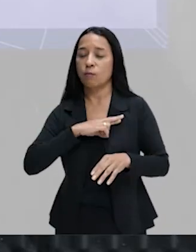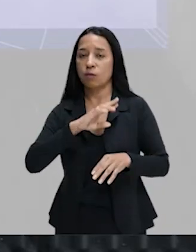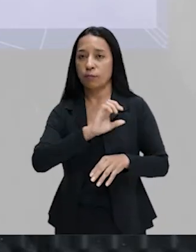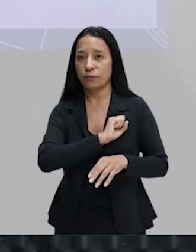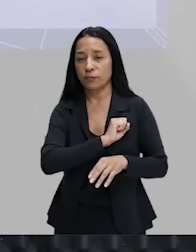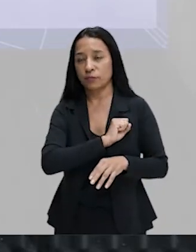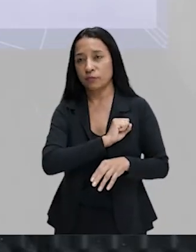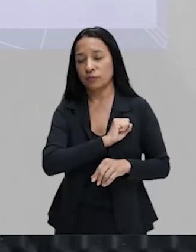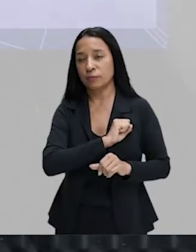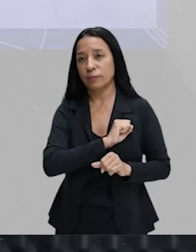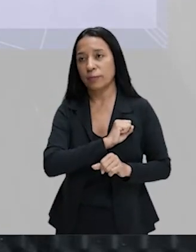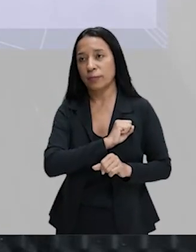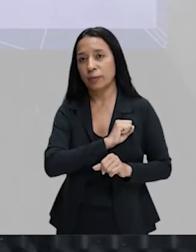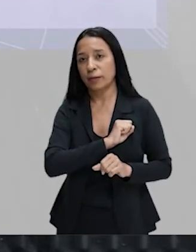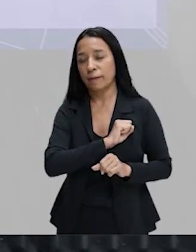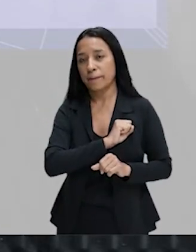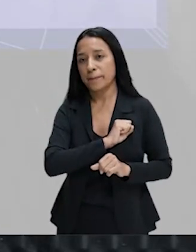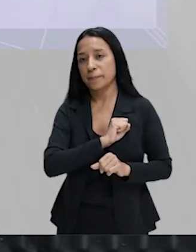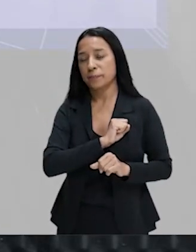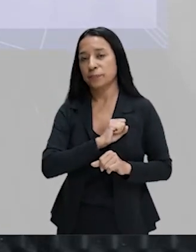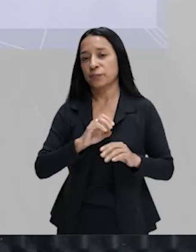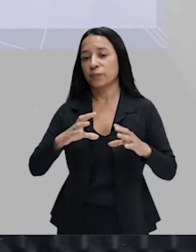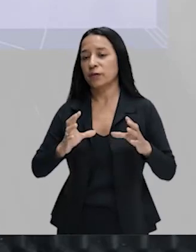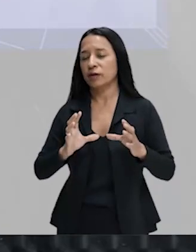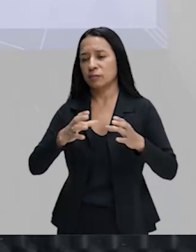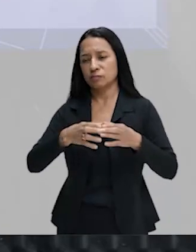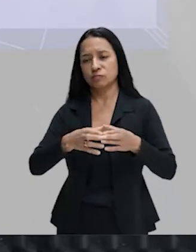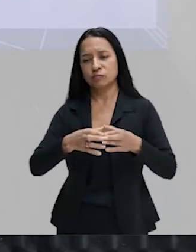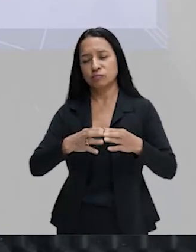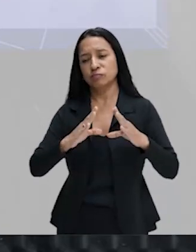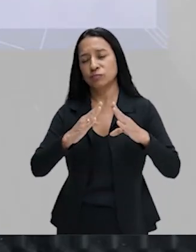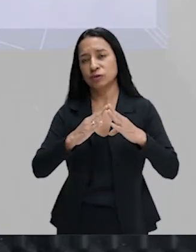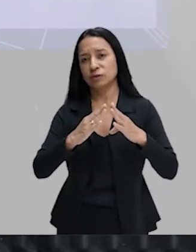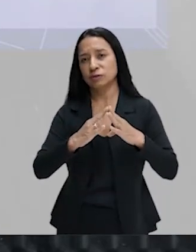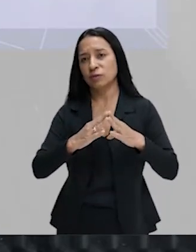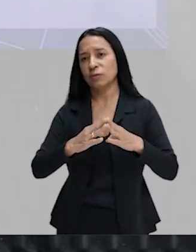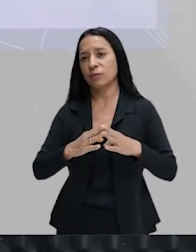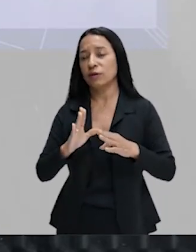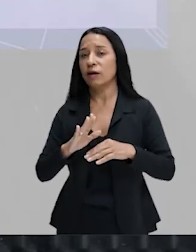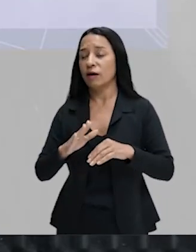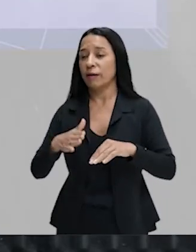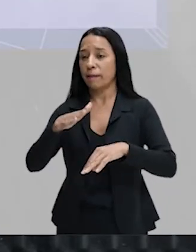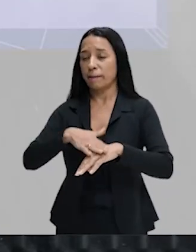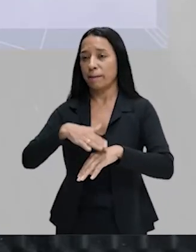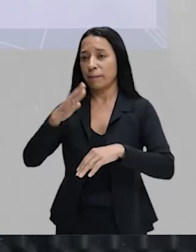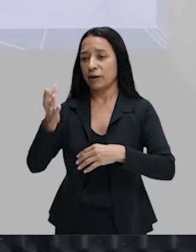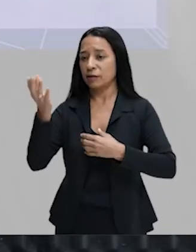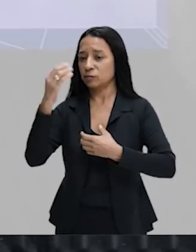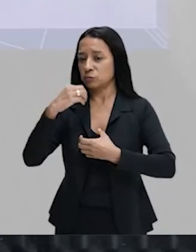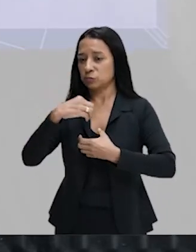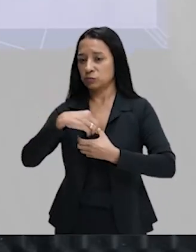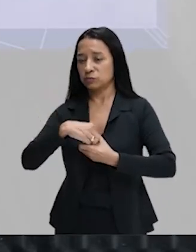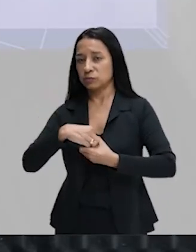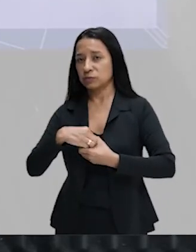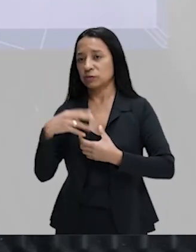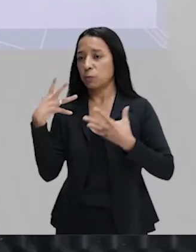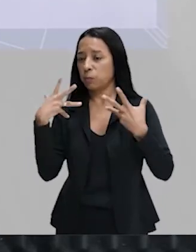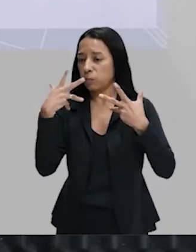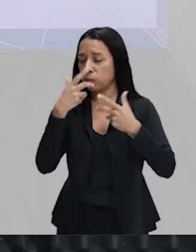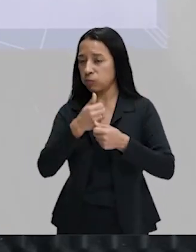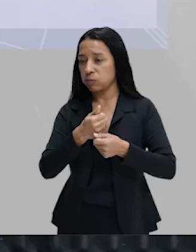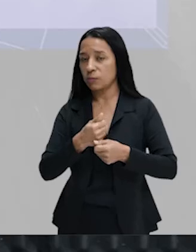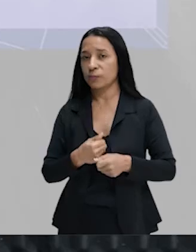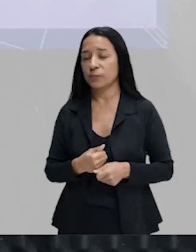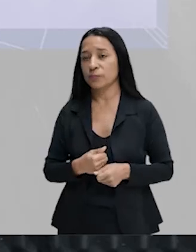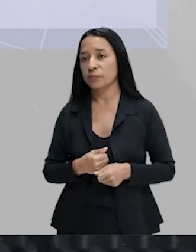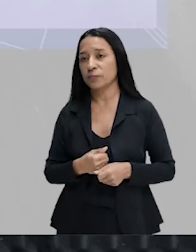romantismo, aquela coisa mais subjetivista, mais idealizada. E os realistas se contrapõem a esse